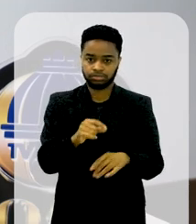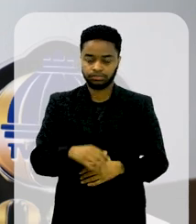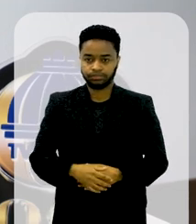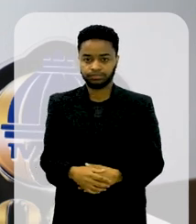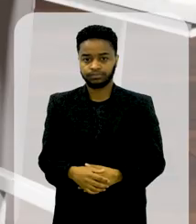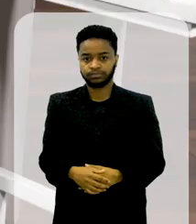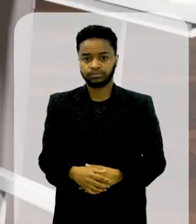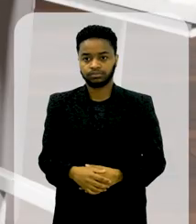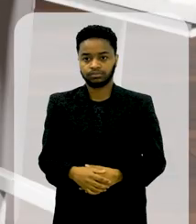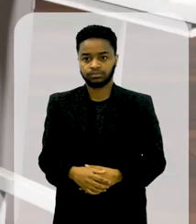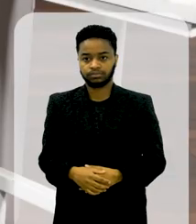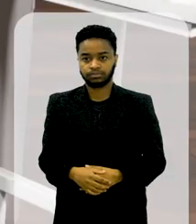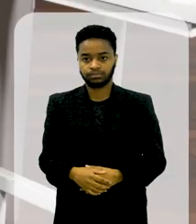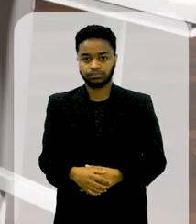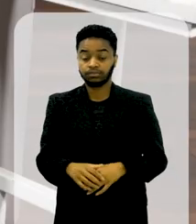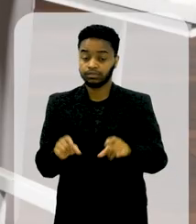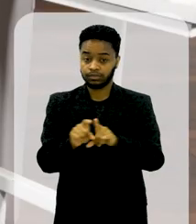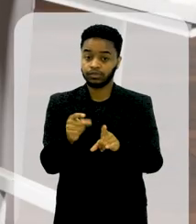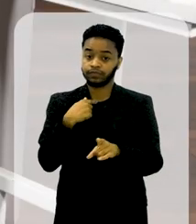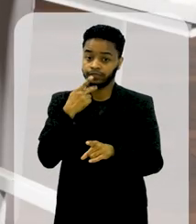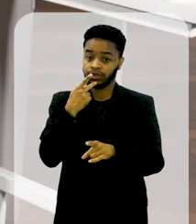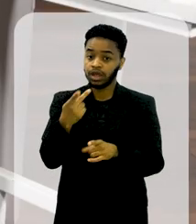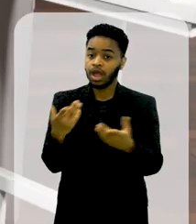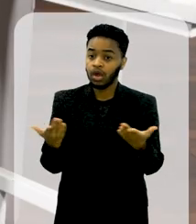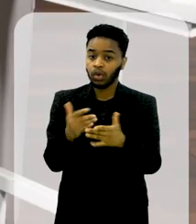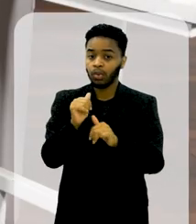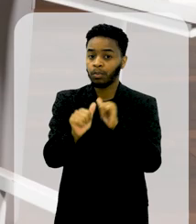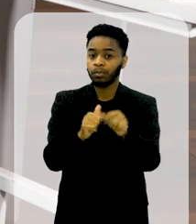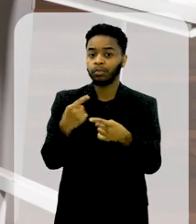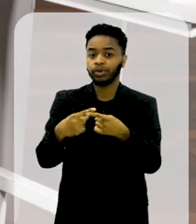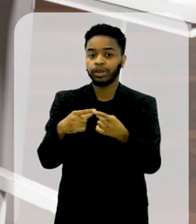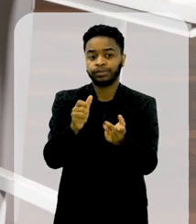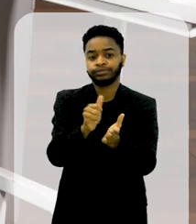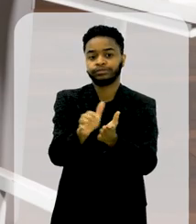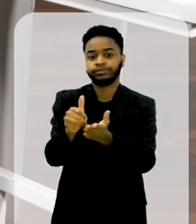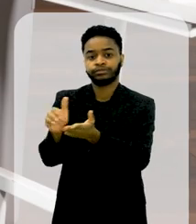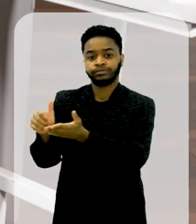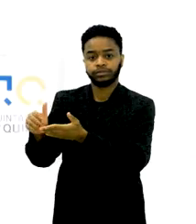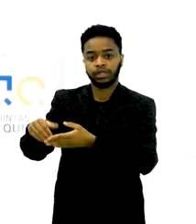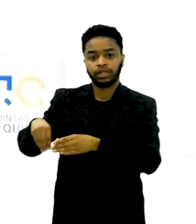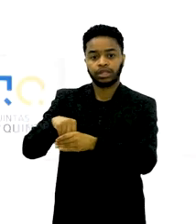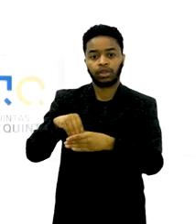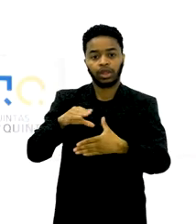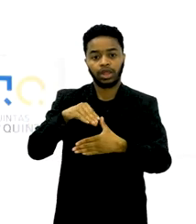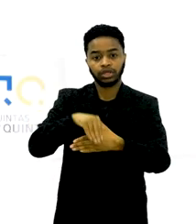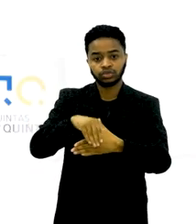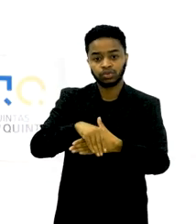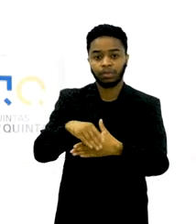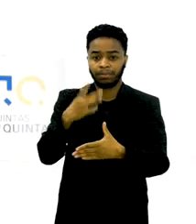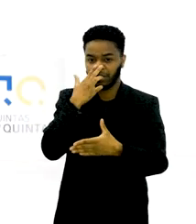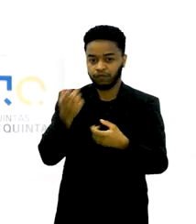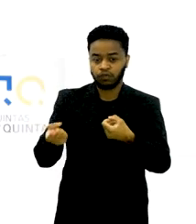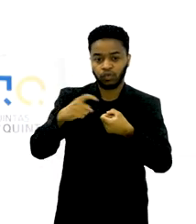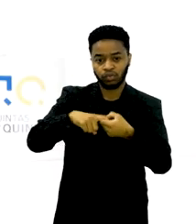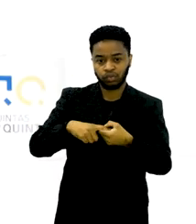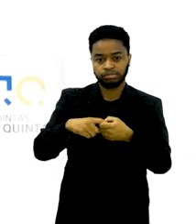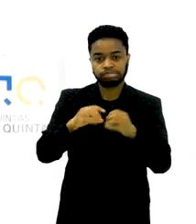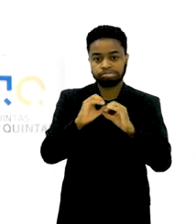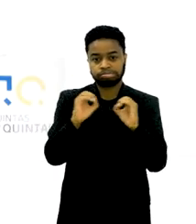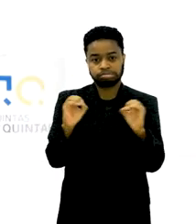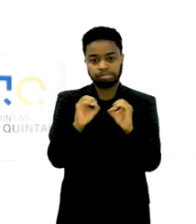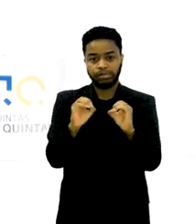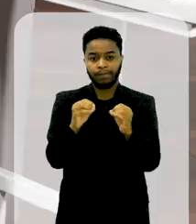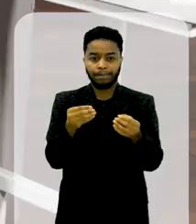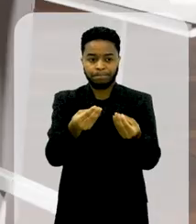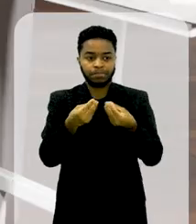e e tá falando que agora mudou de novo porque com as demissões dentro das das editorias dos jornais você voltou a estac zero de novo